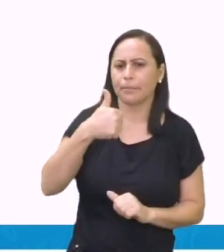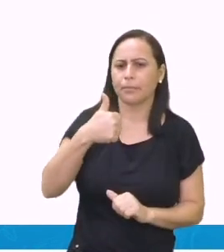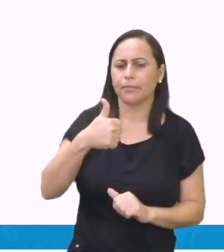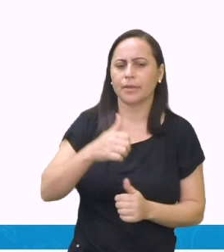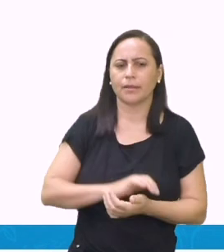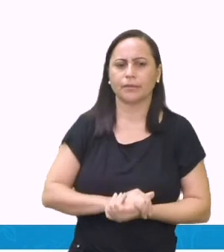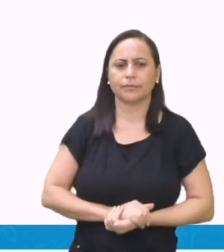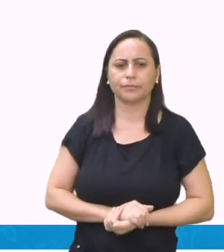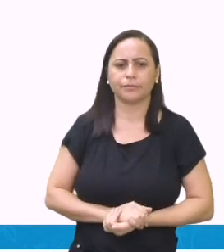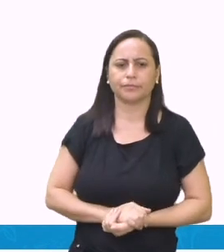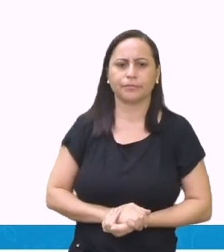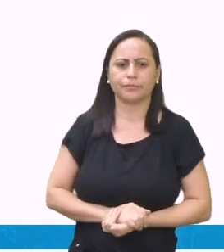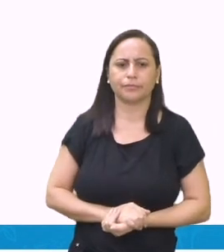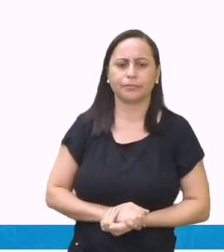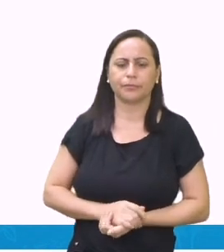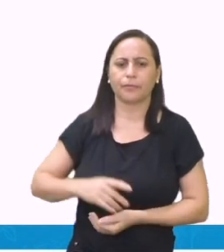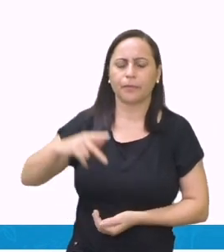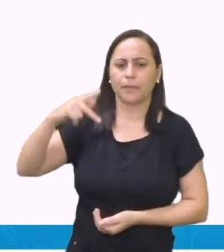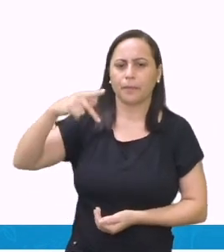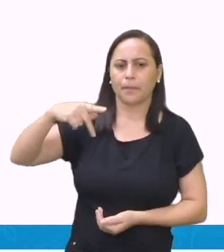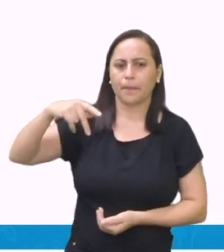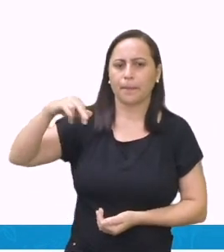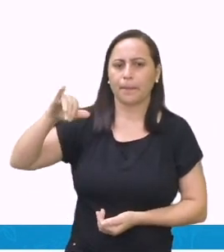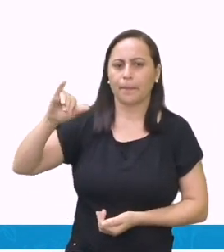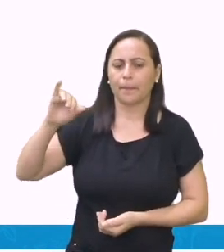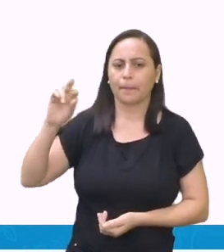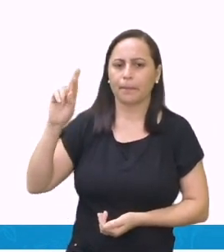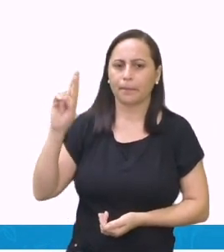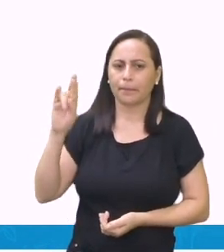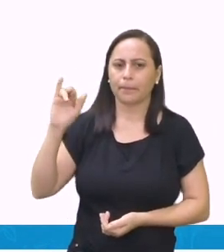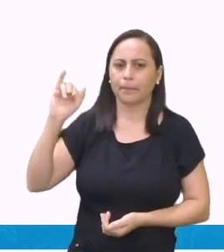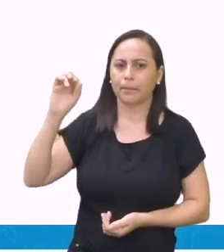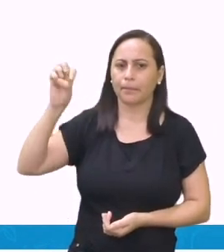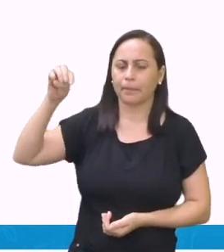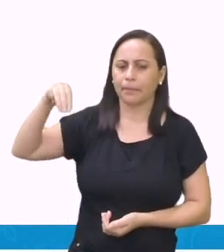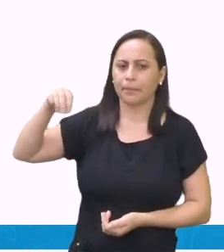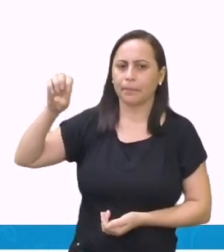primeiro? Ó, primeiro.